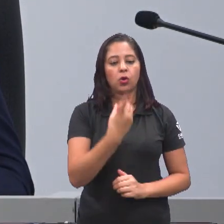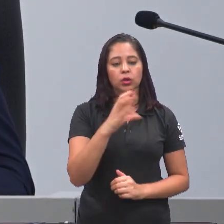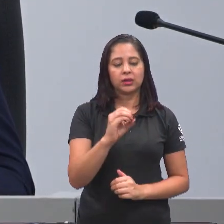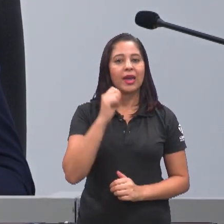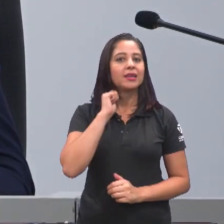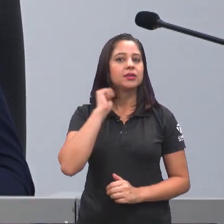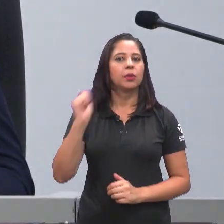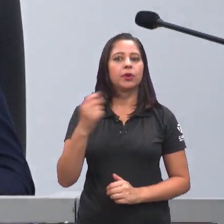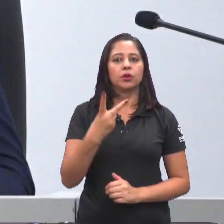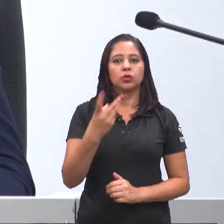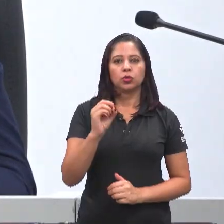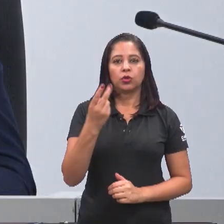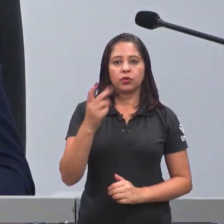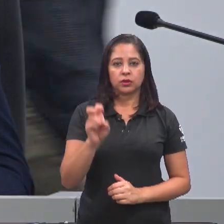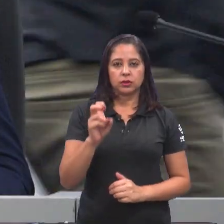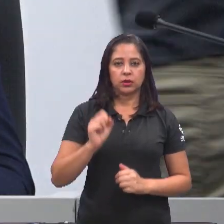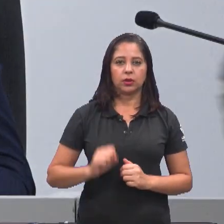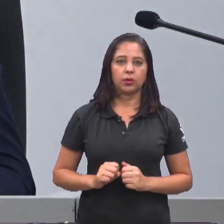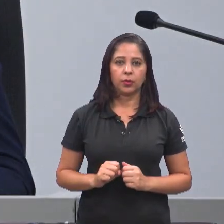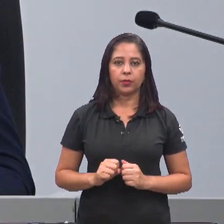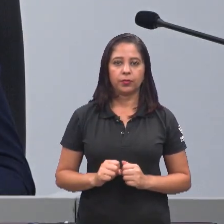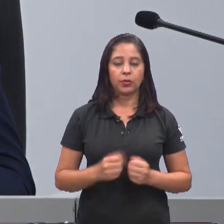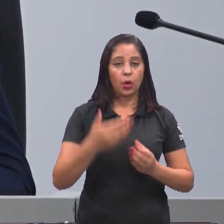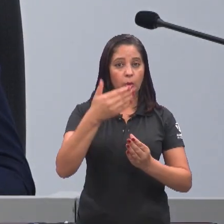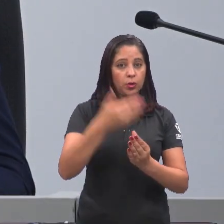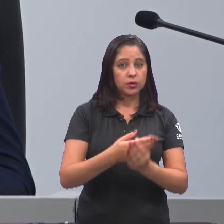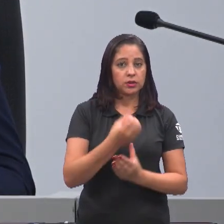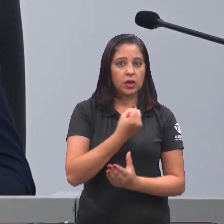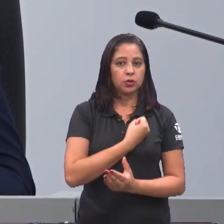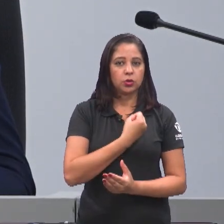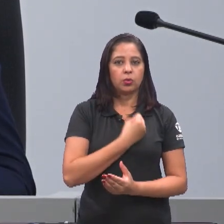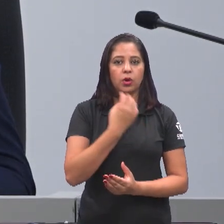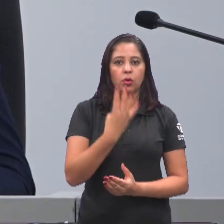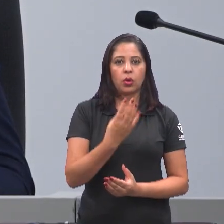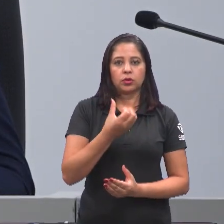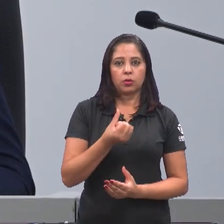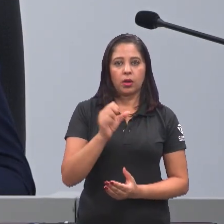de 2025. Processo número